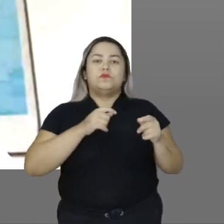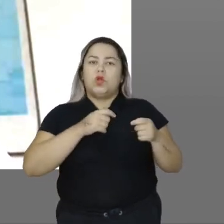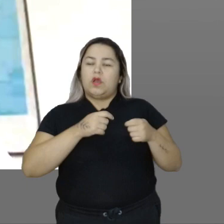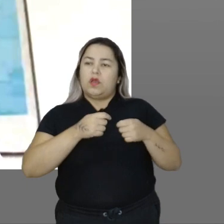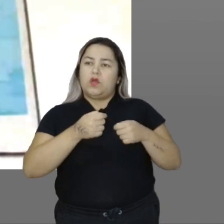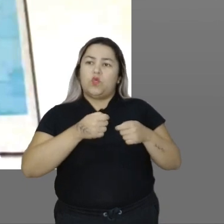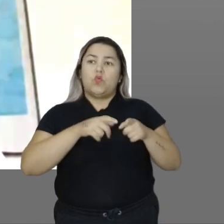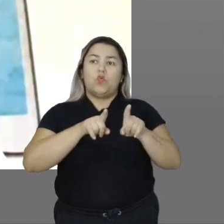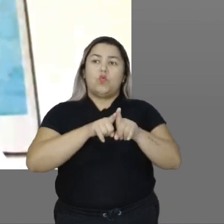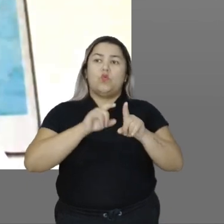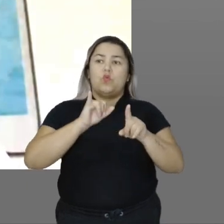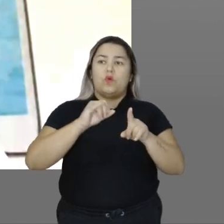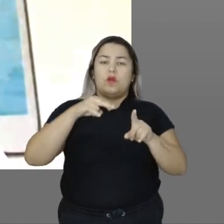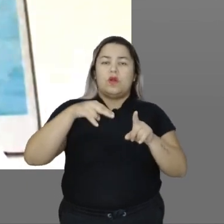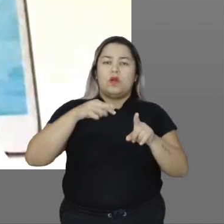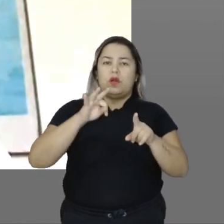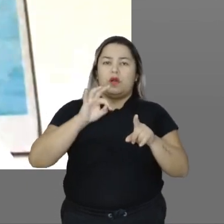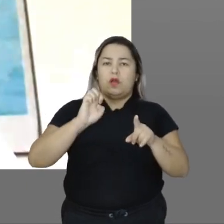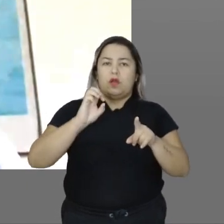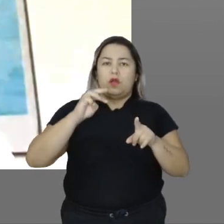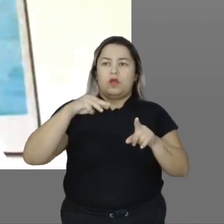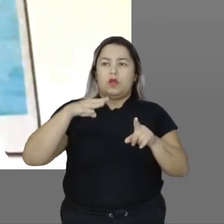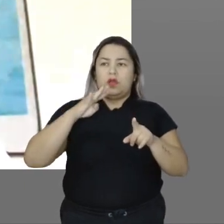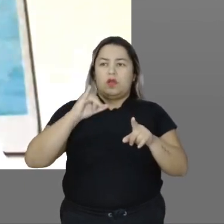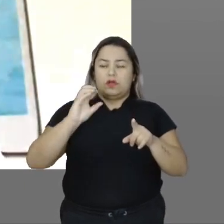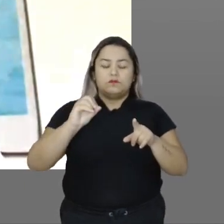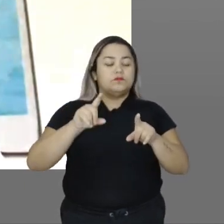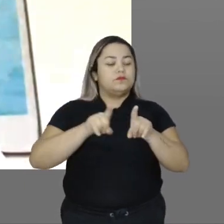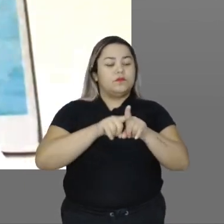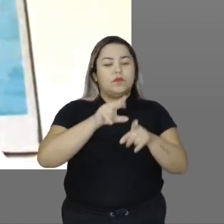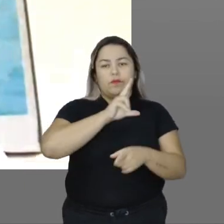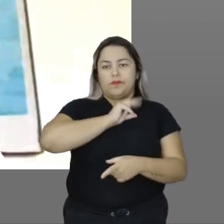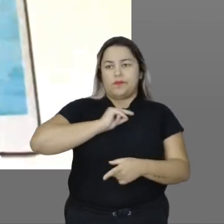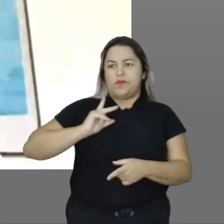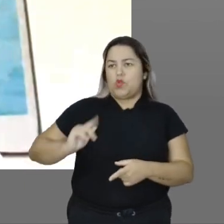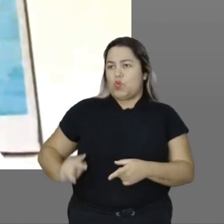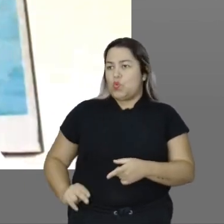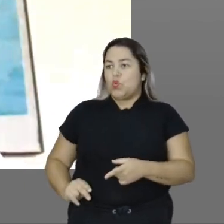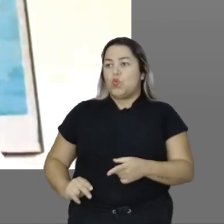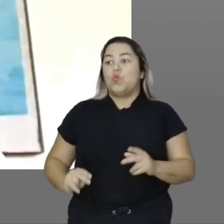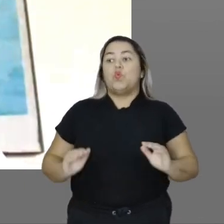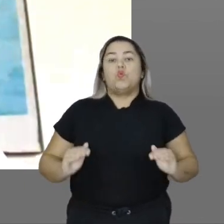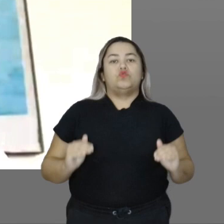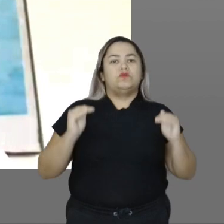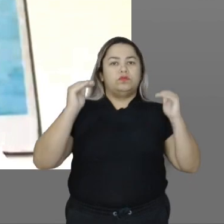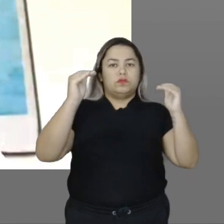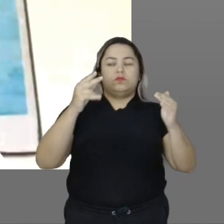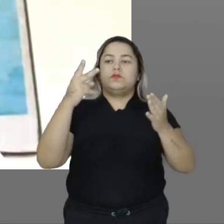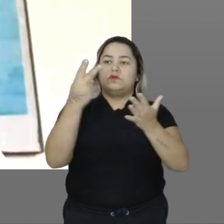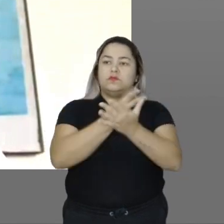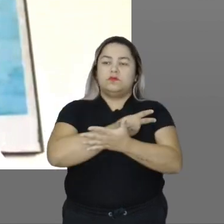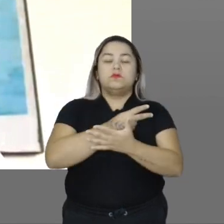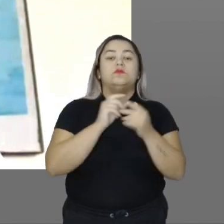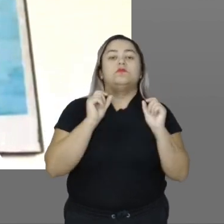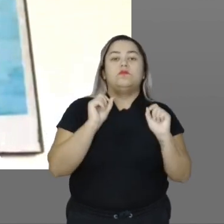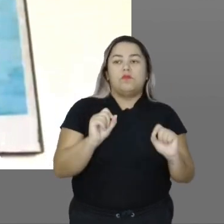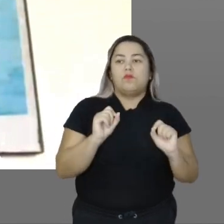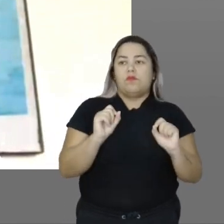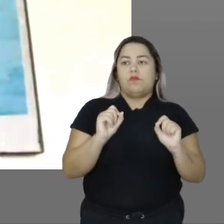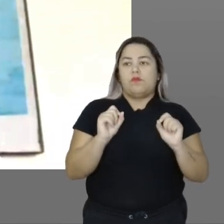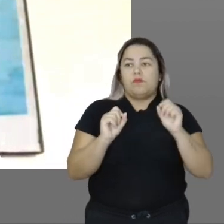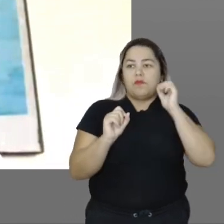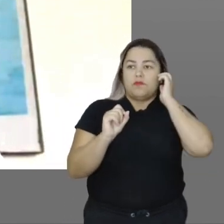Brasil está fazendo com a China é extremamente superior ao que estava ocorrendo no período, né, em